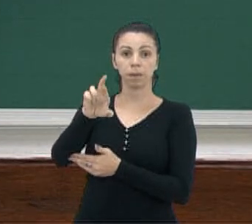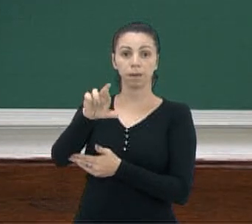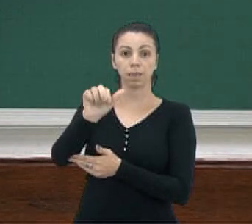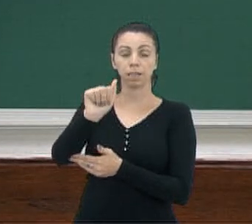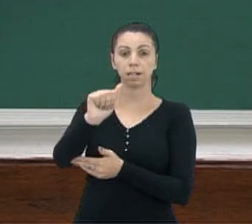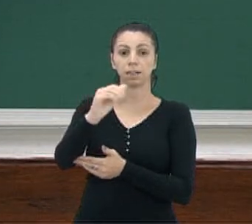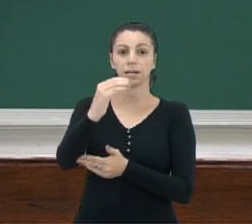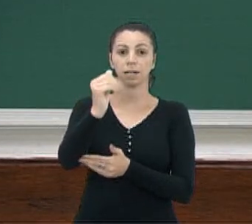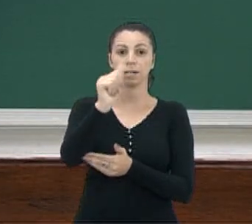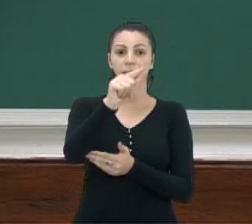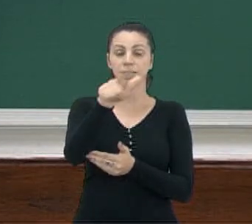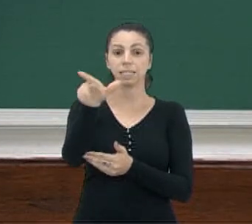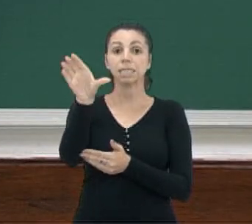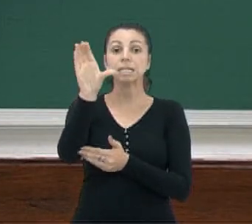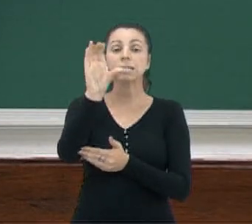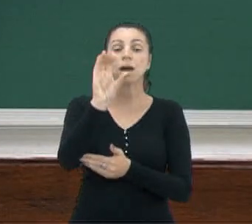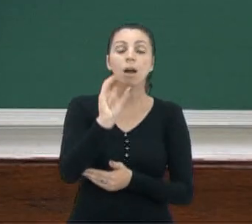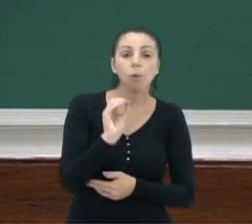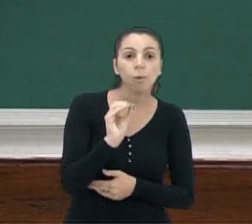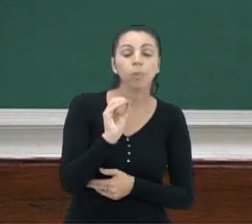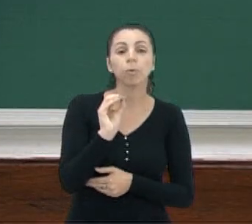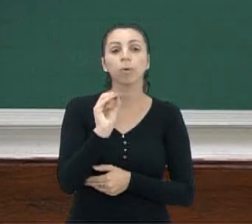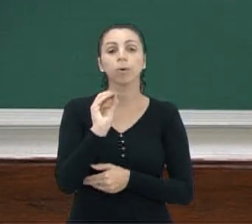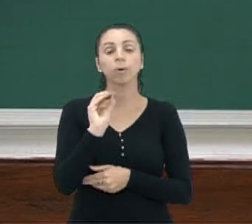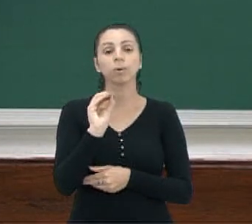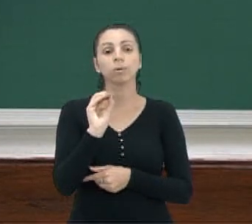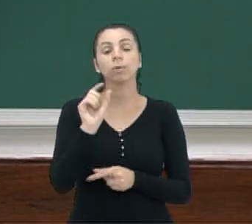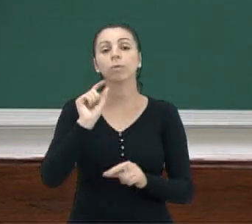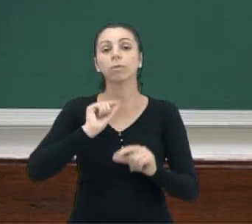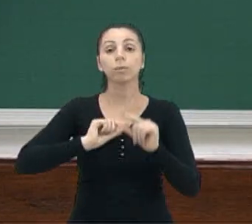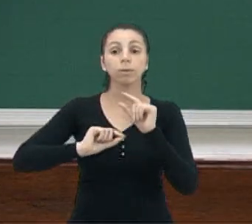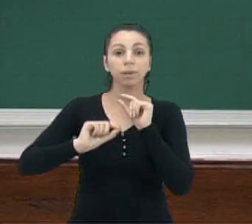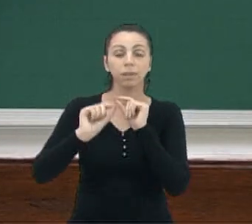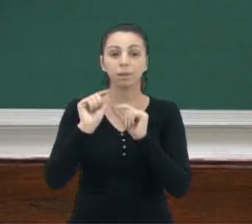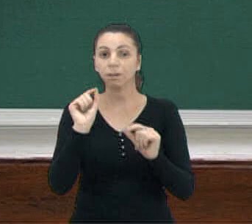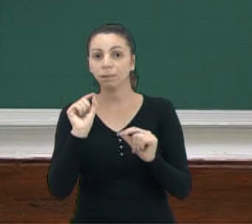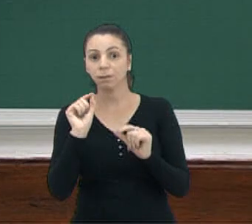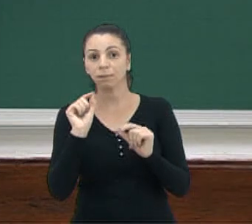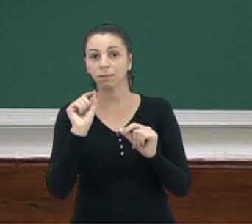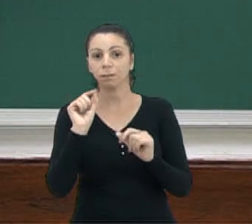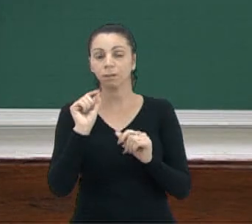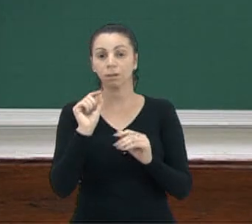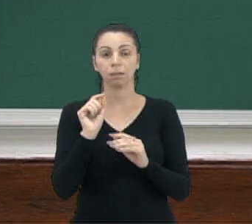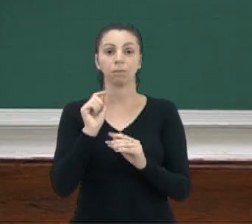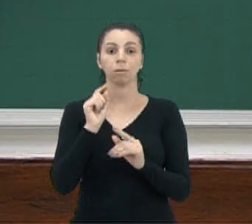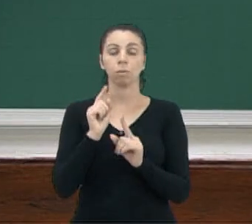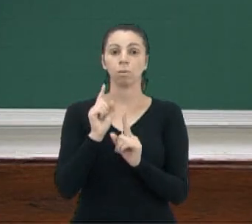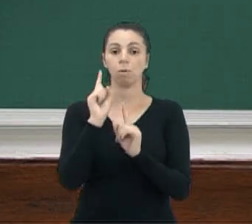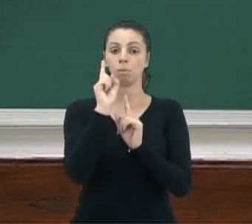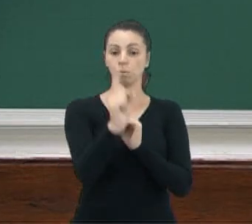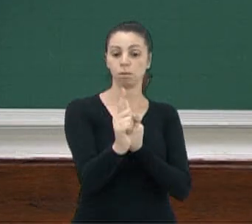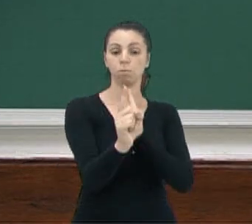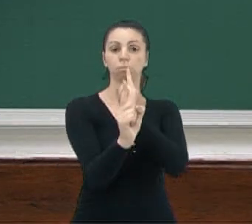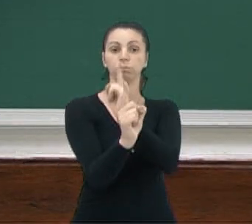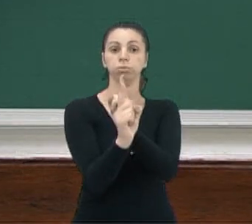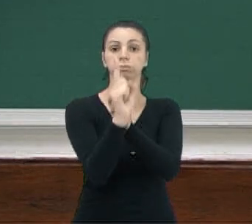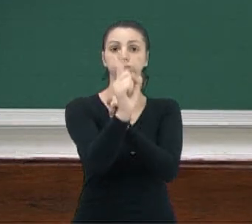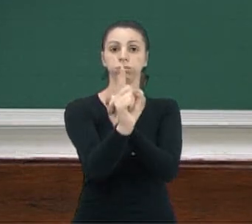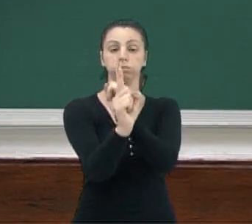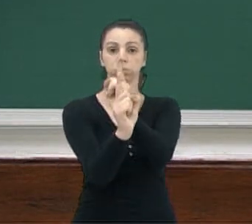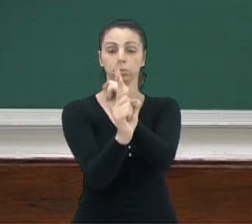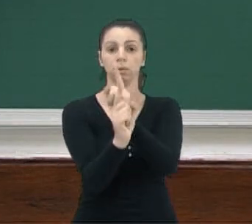ver. Enumerar é eu colocar algo, uma coisa atrás da outra. O que que